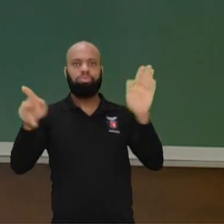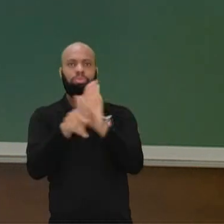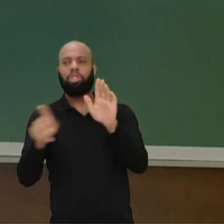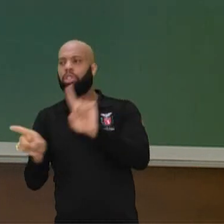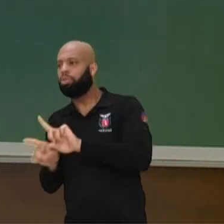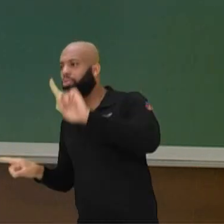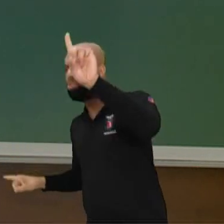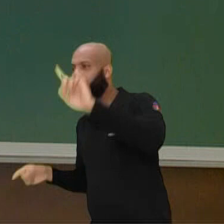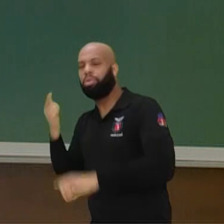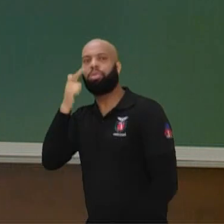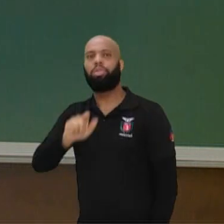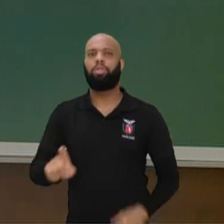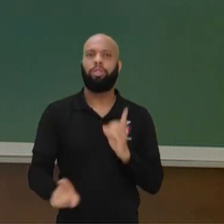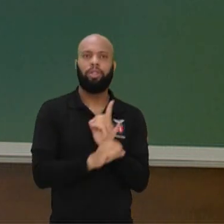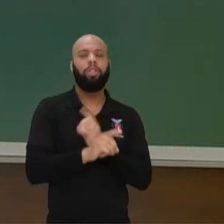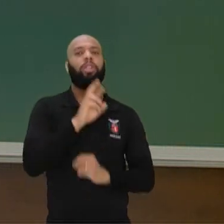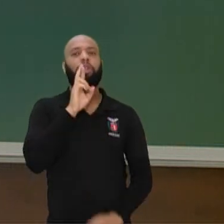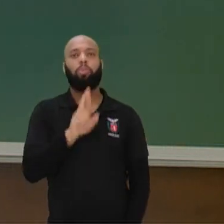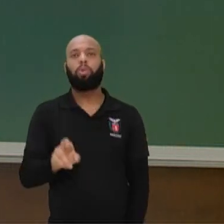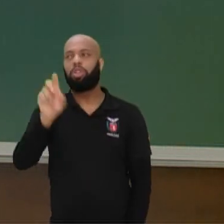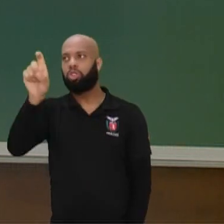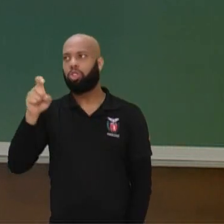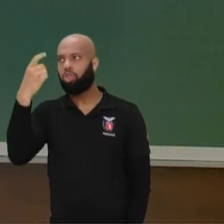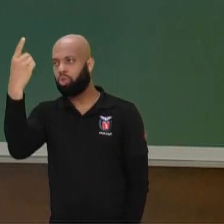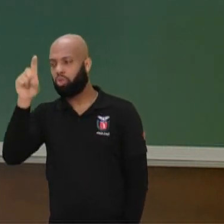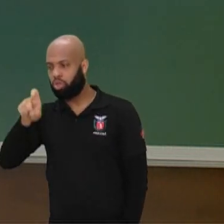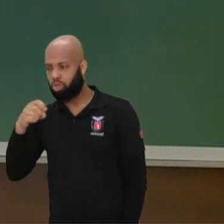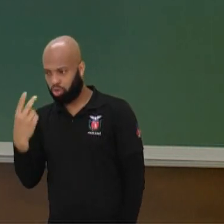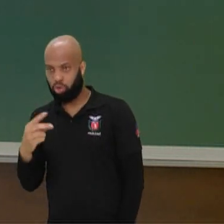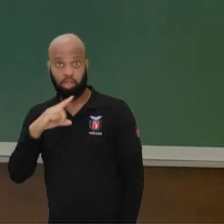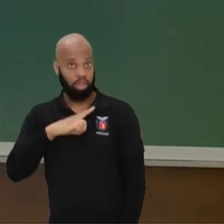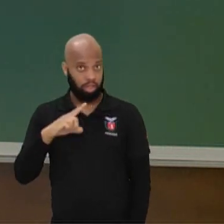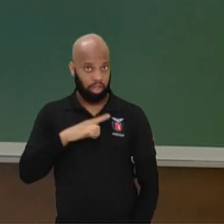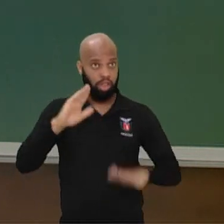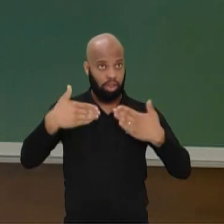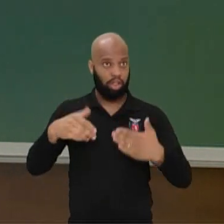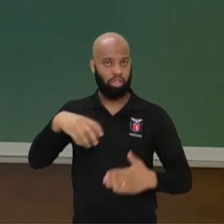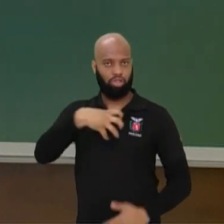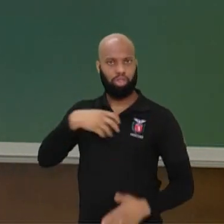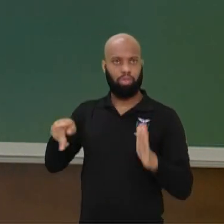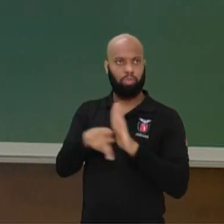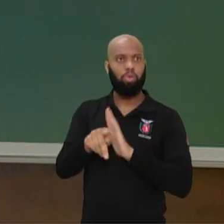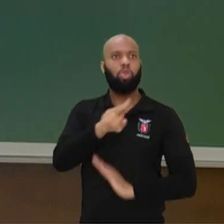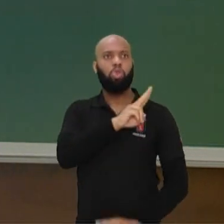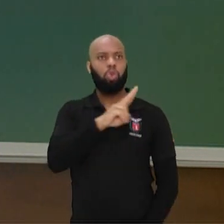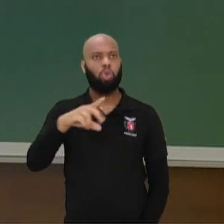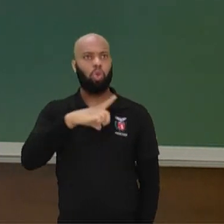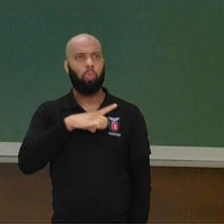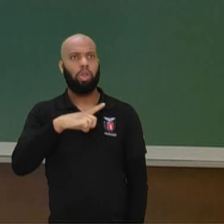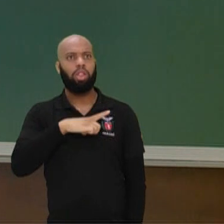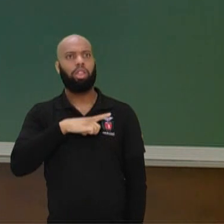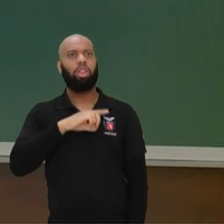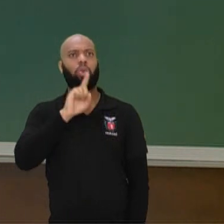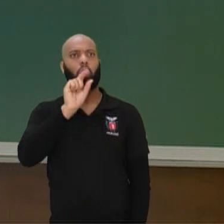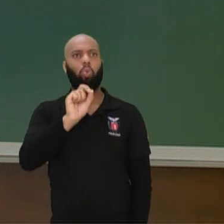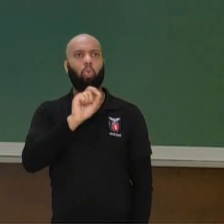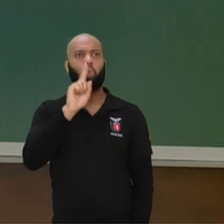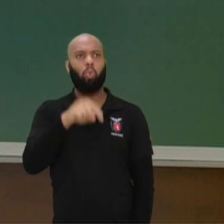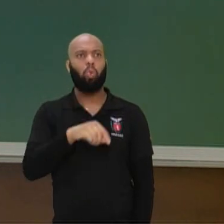para poder resolver. Então, essa equação ela pode ser chamada tanto de Bhaskara como equação da